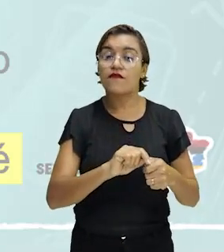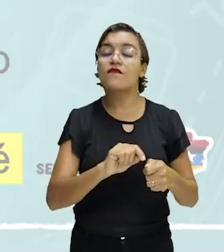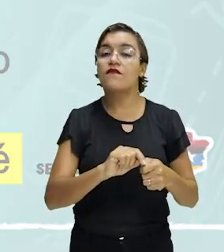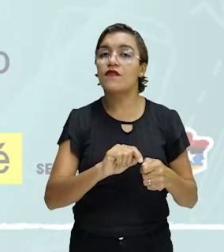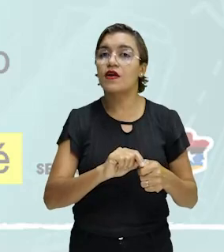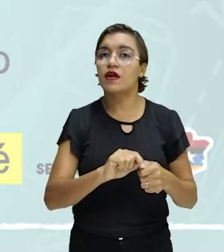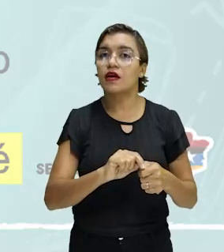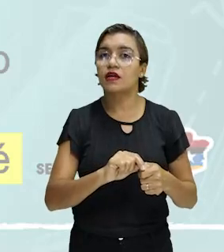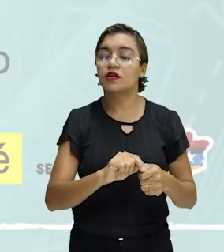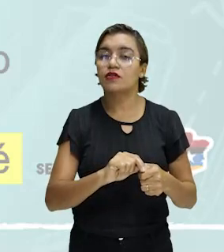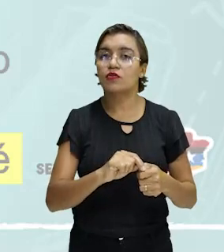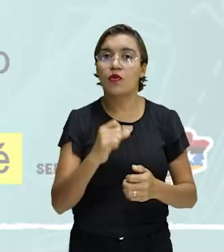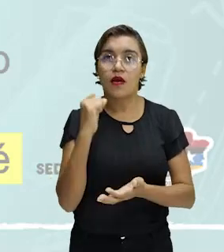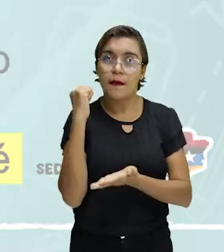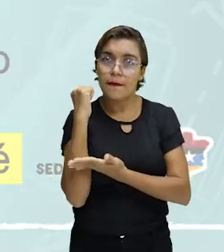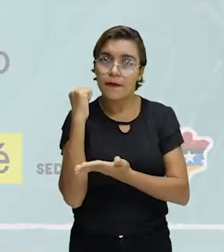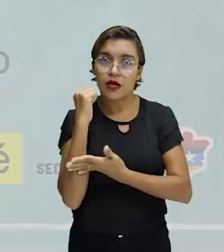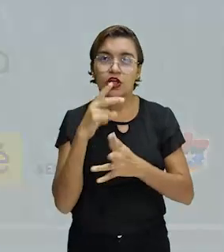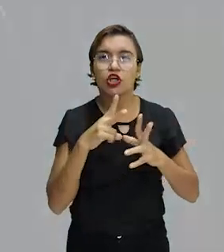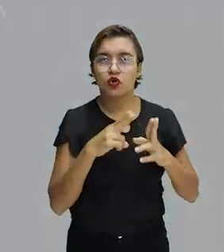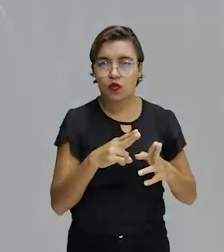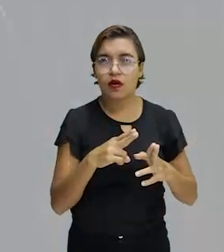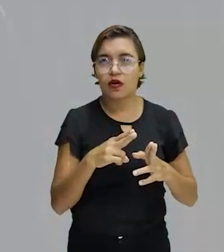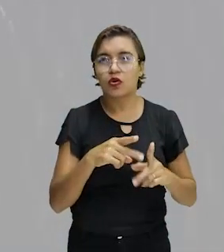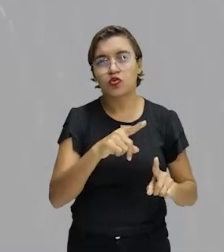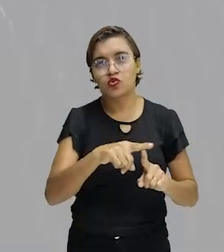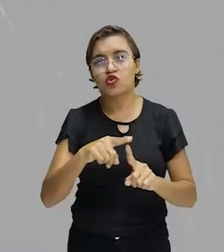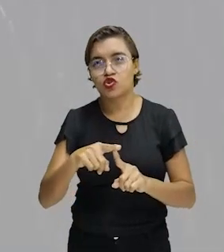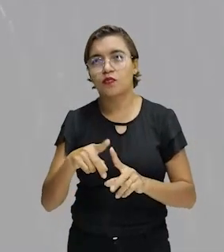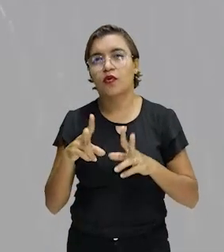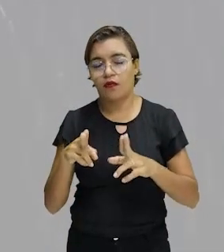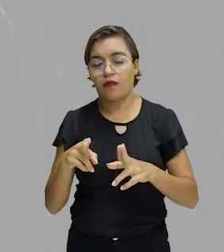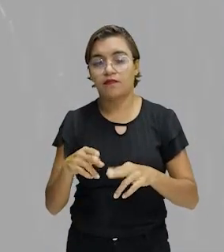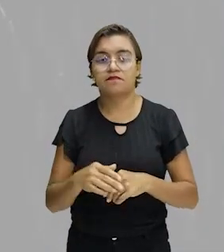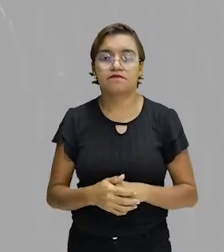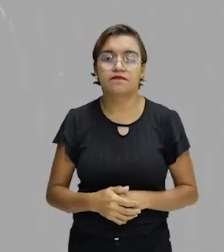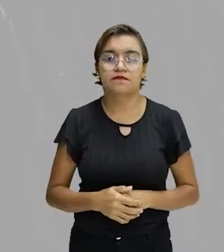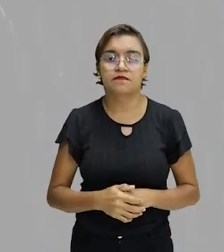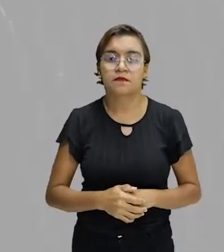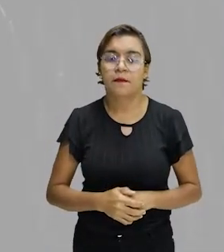e quantidade de lenha. Então, partindo de